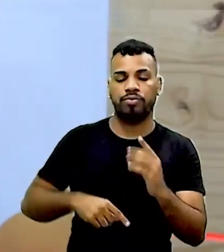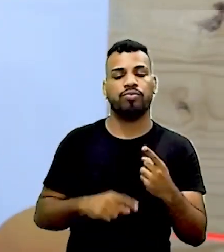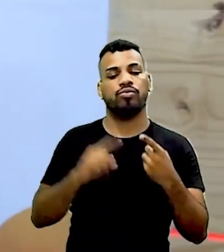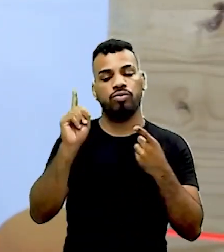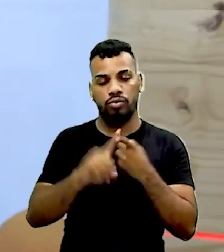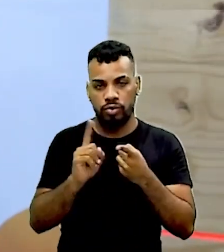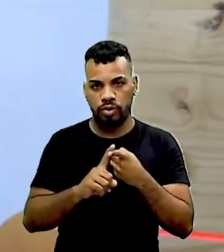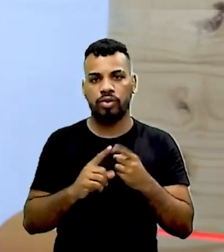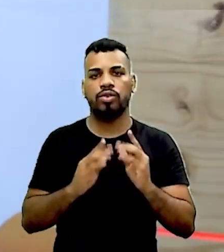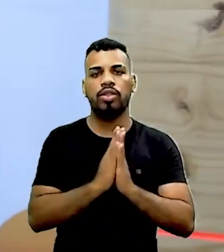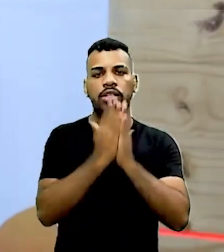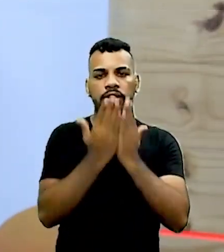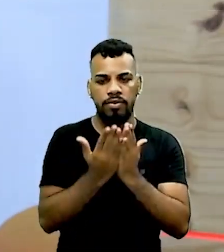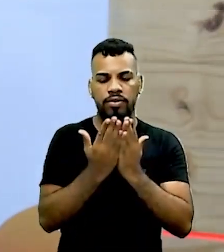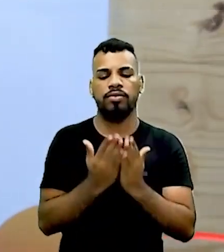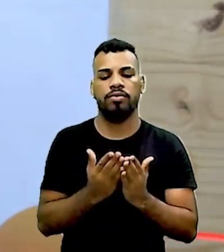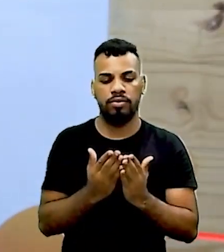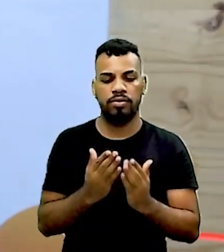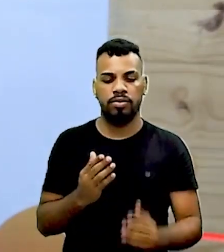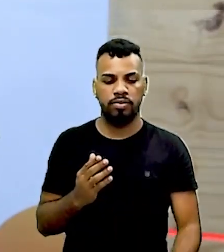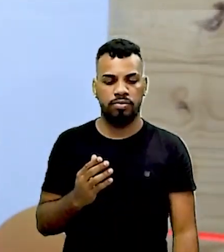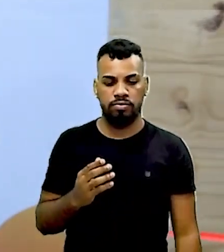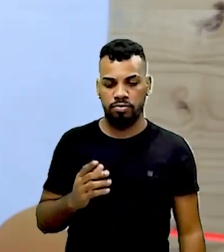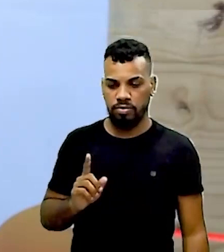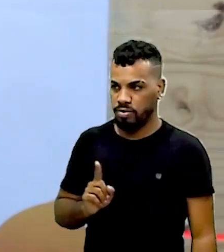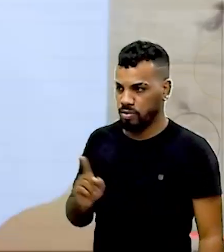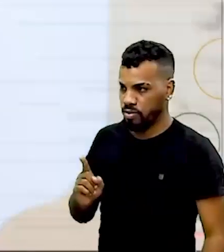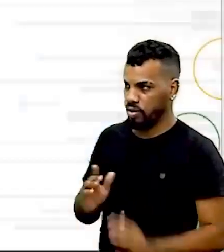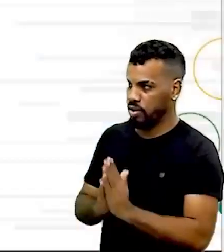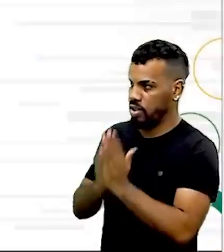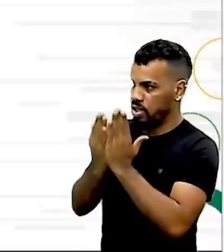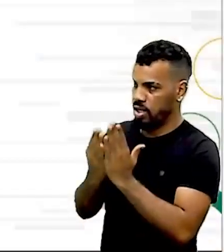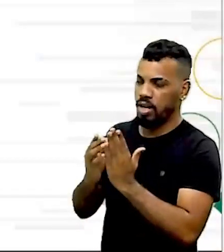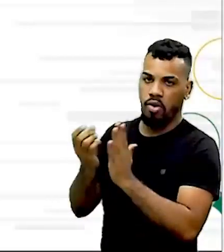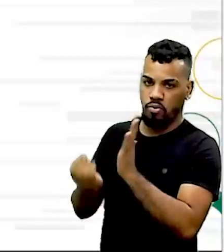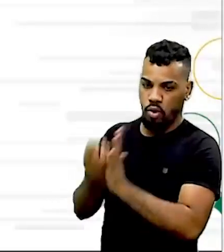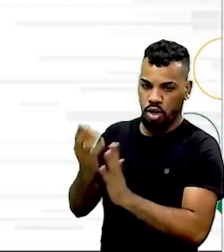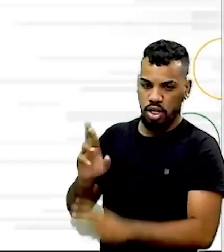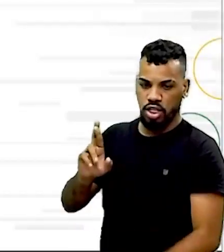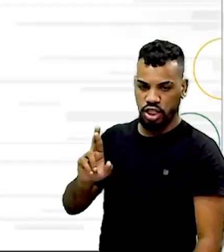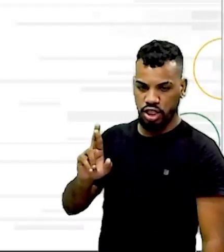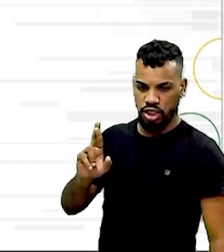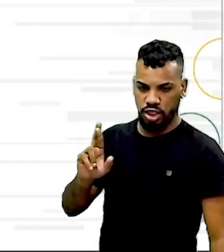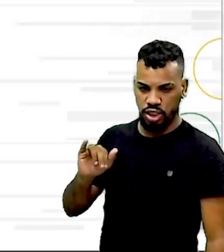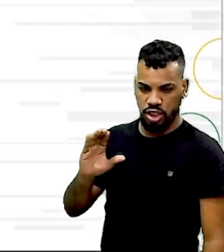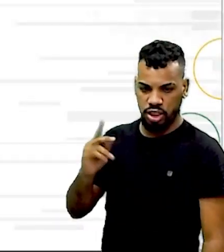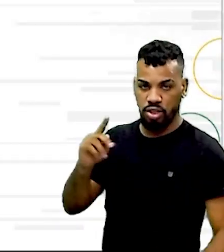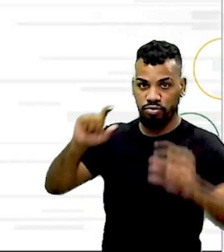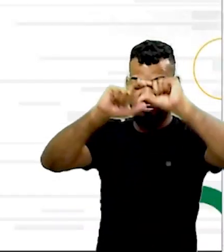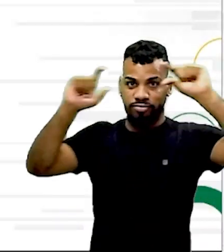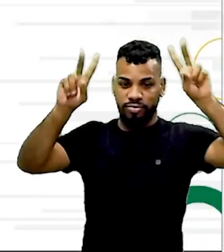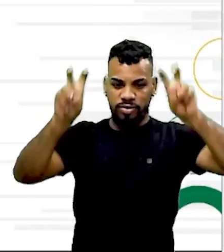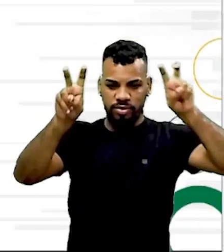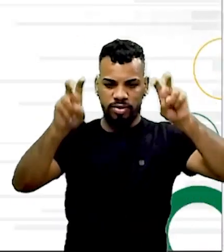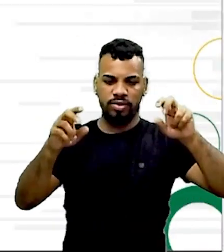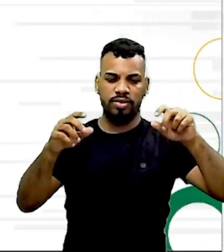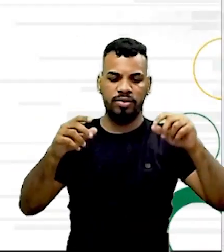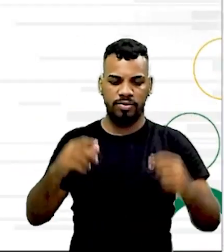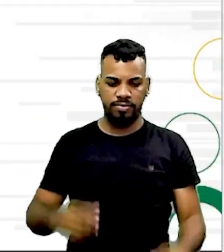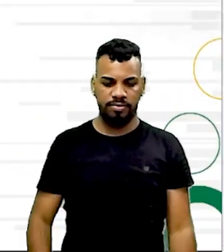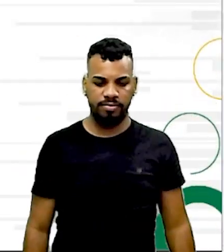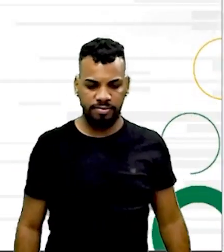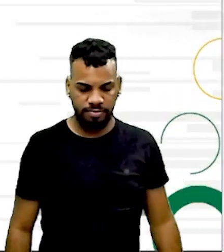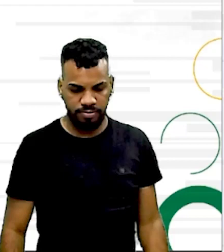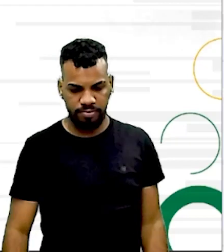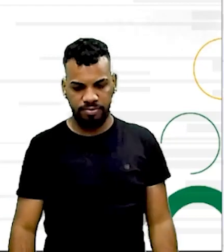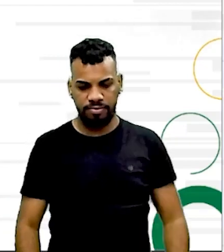livro de Richard Williams, que ele foi o produtor e diretor do clássico da Disney, o Roger